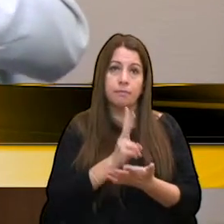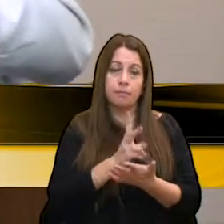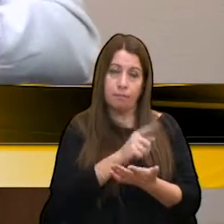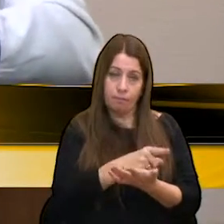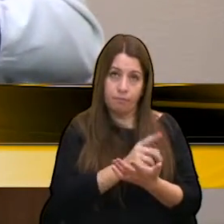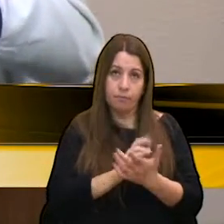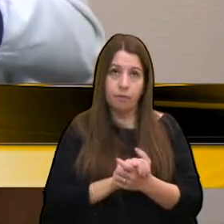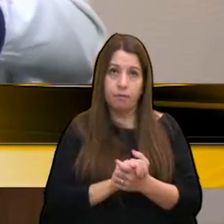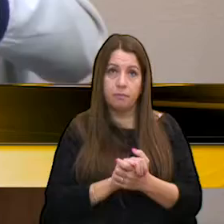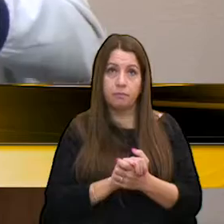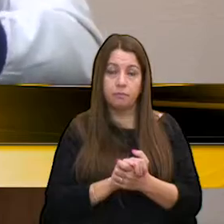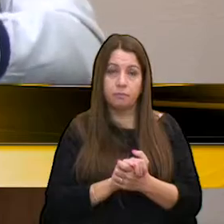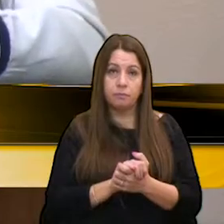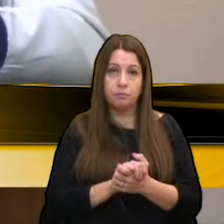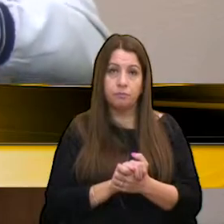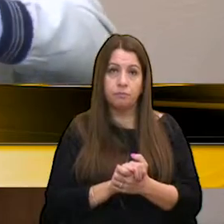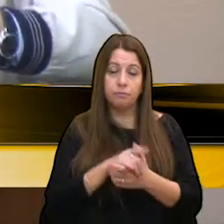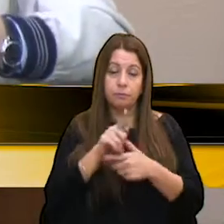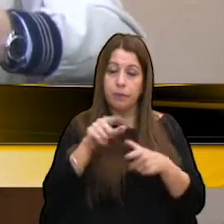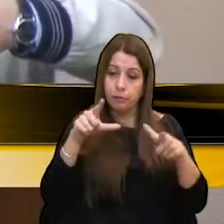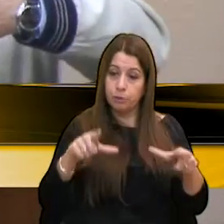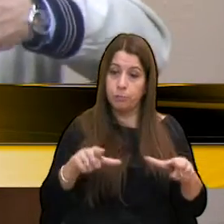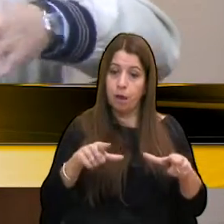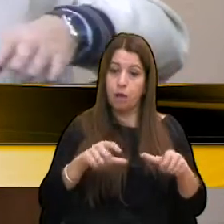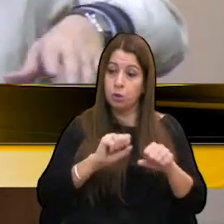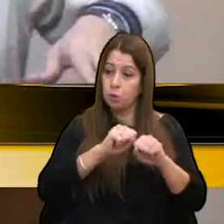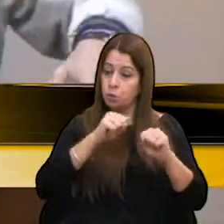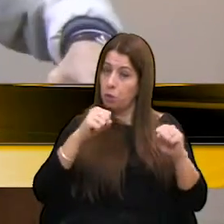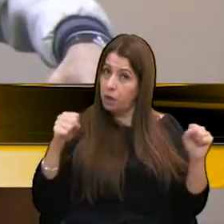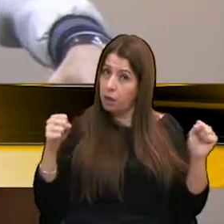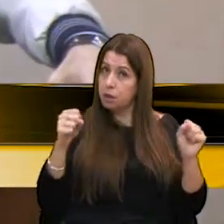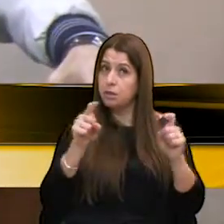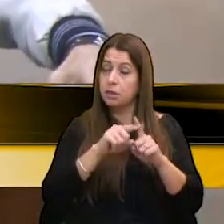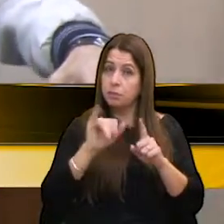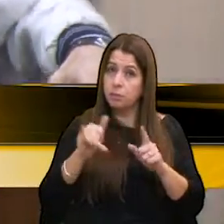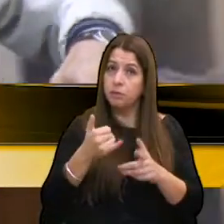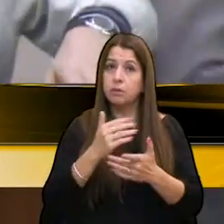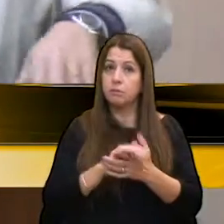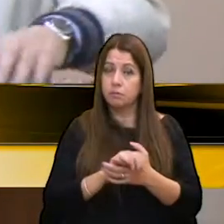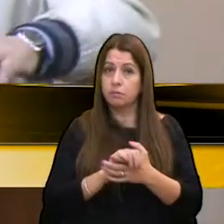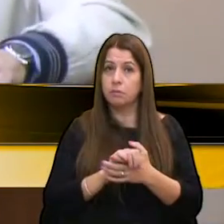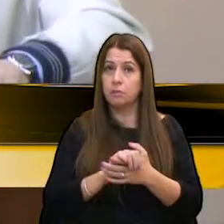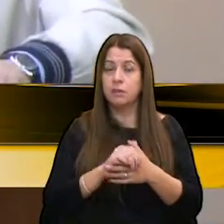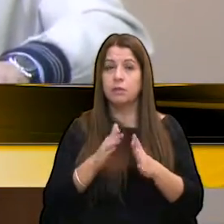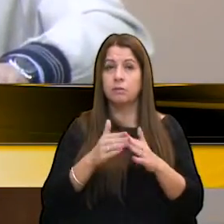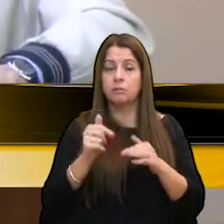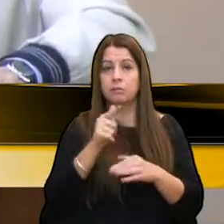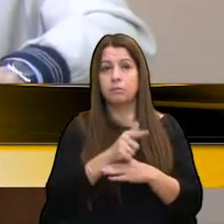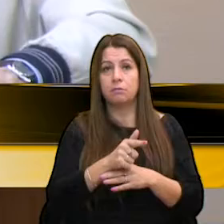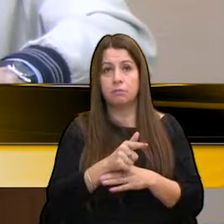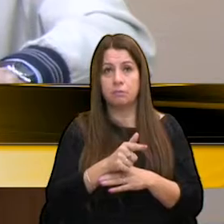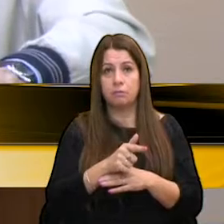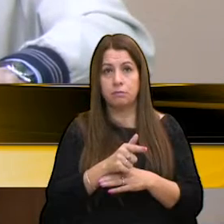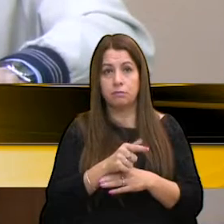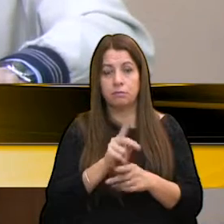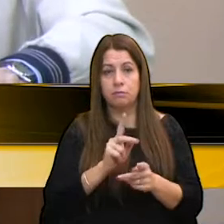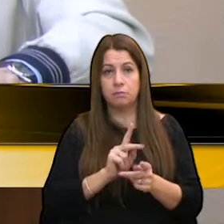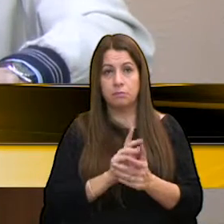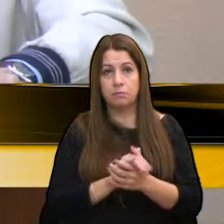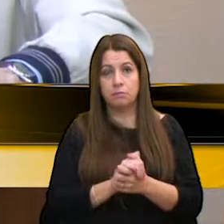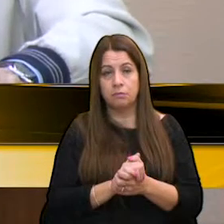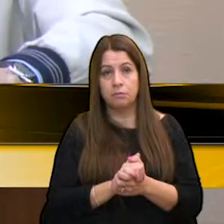constantemente. É um espaço enorme, um espaço que tem que ser aproveitado. Eu vou pedir que o pessoal...